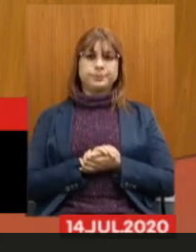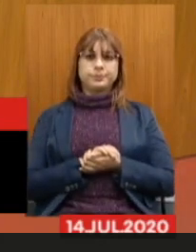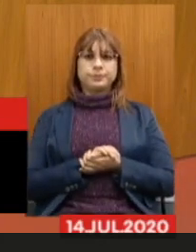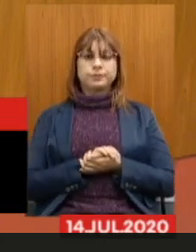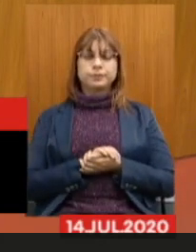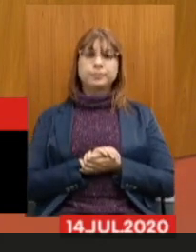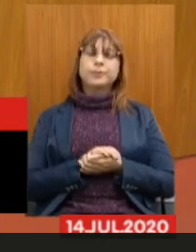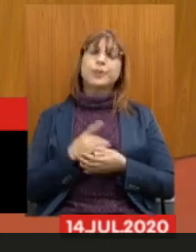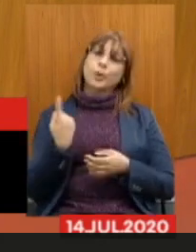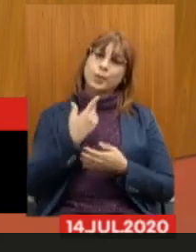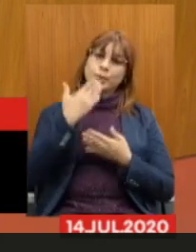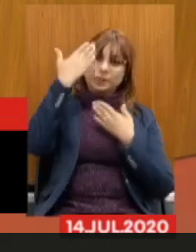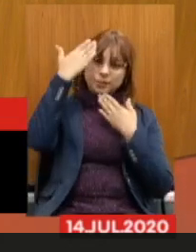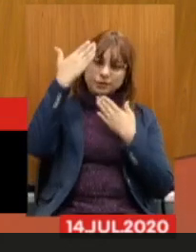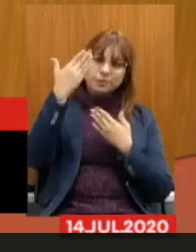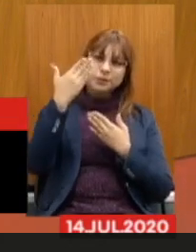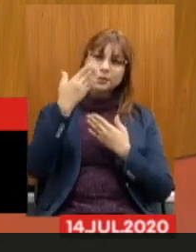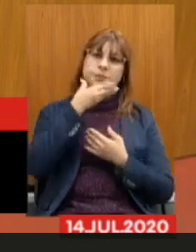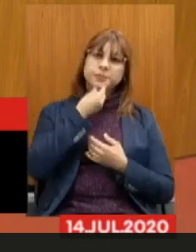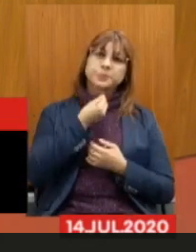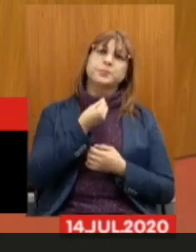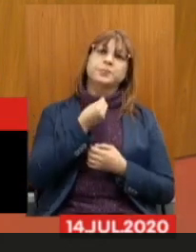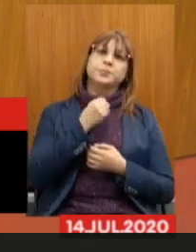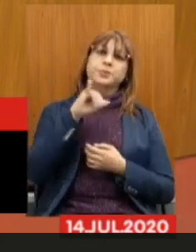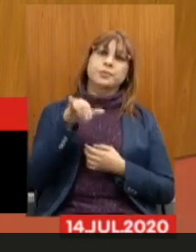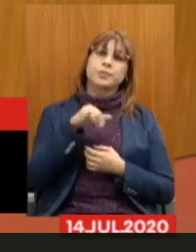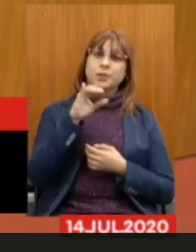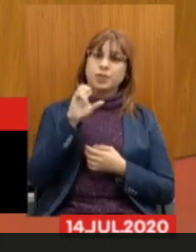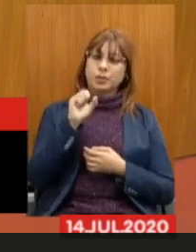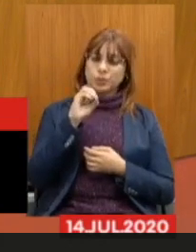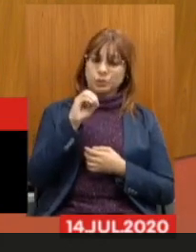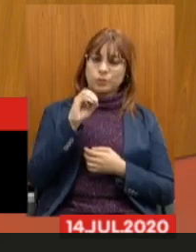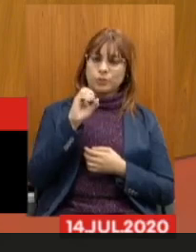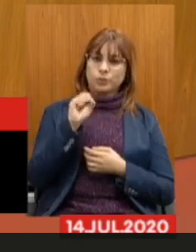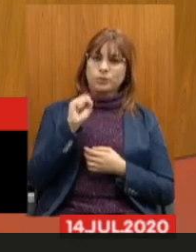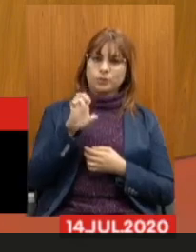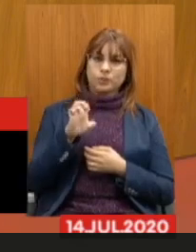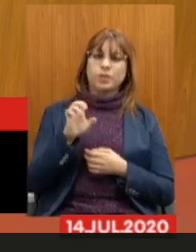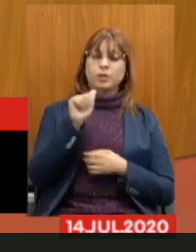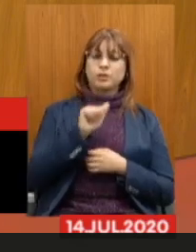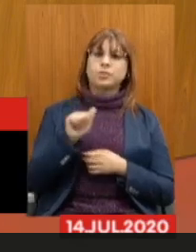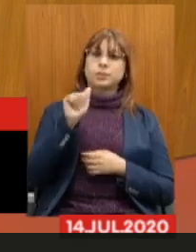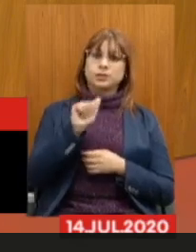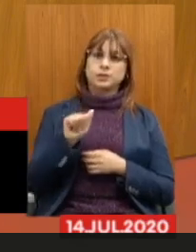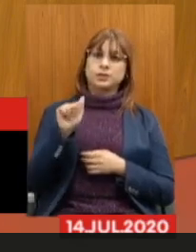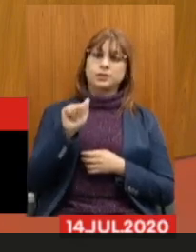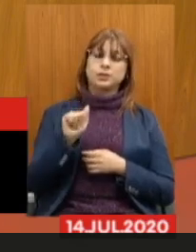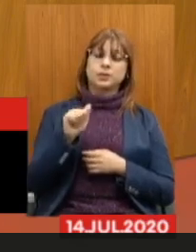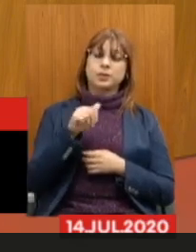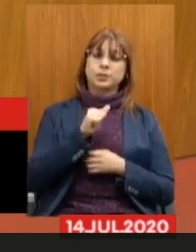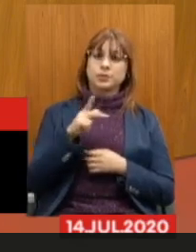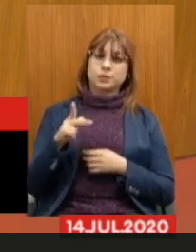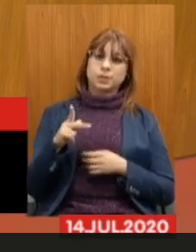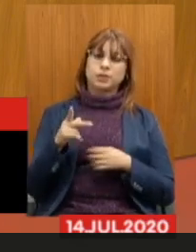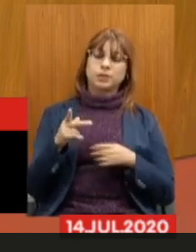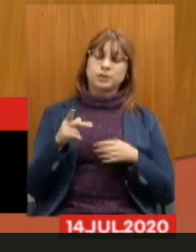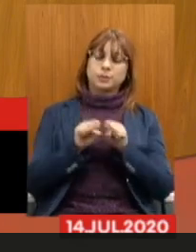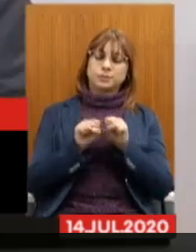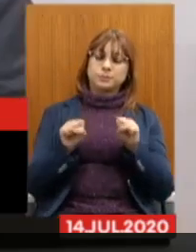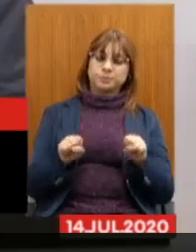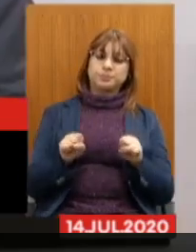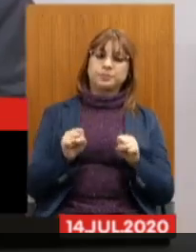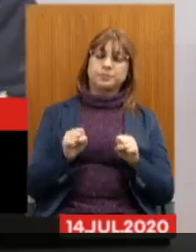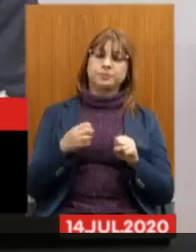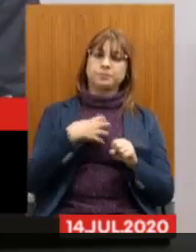que agradecemos ao senhor José Roosevelt Pereira, da Associação dos Aposentados do Sistema de Ciência